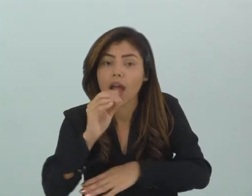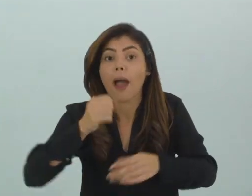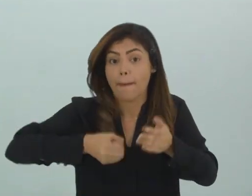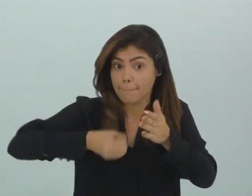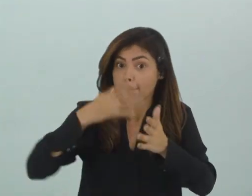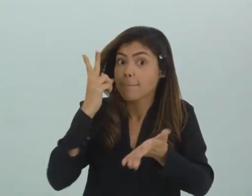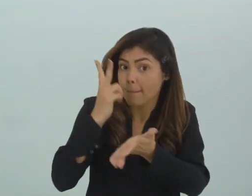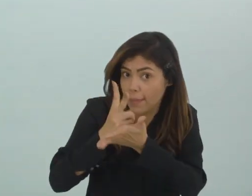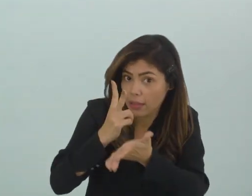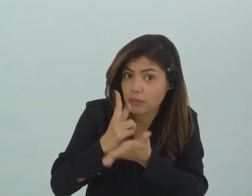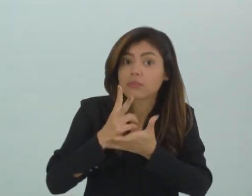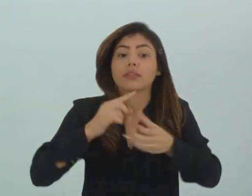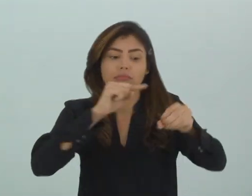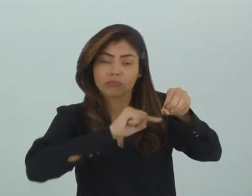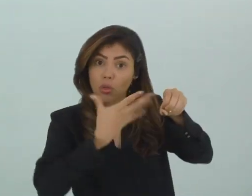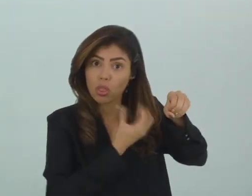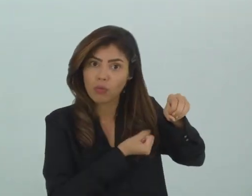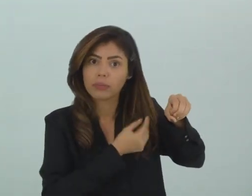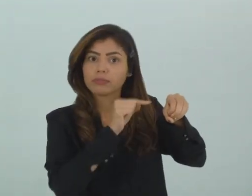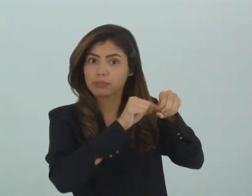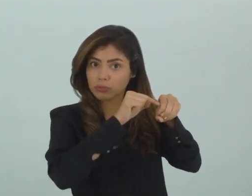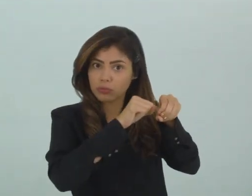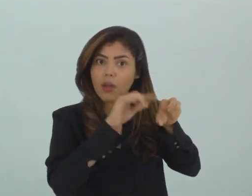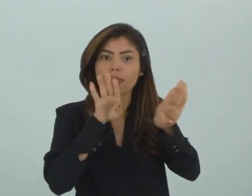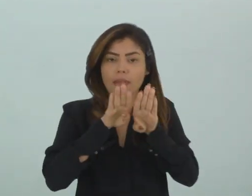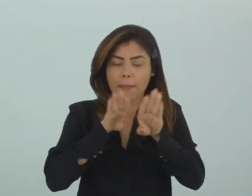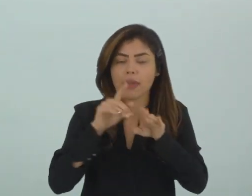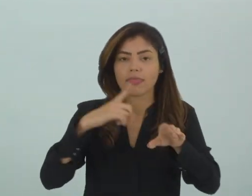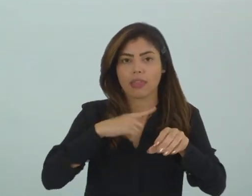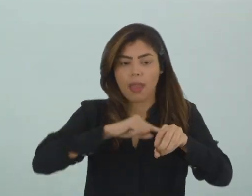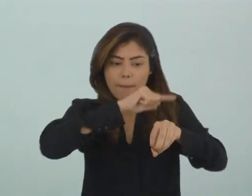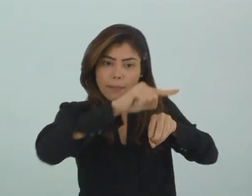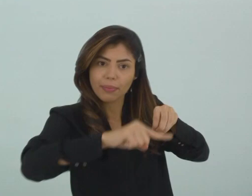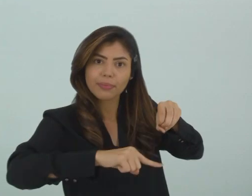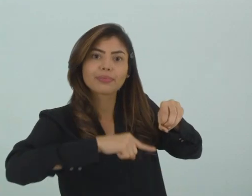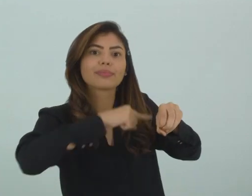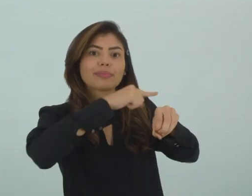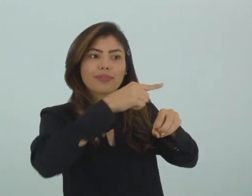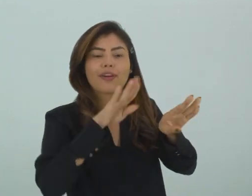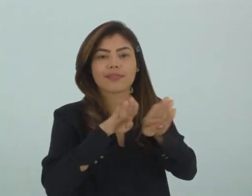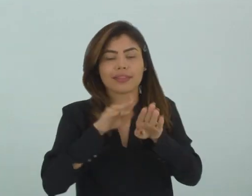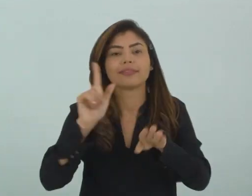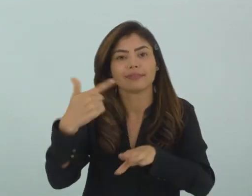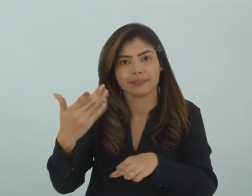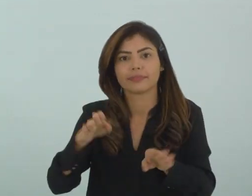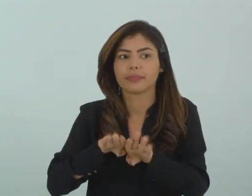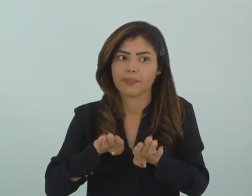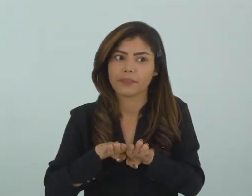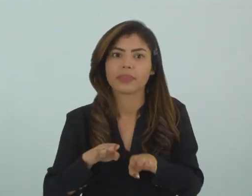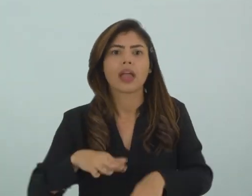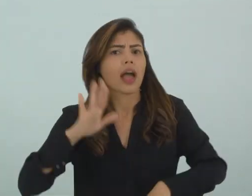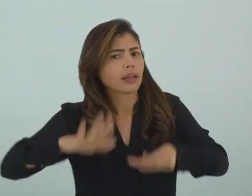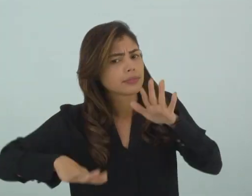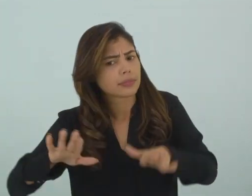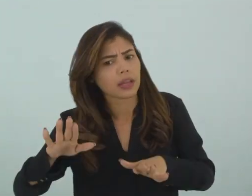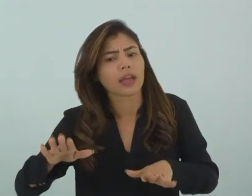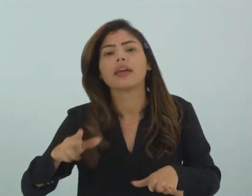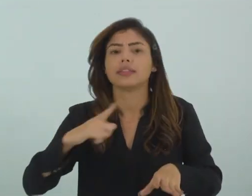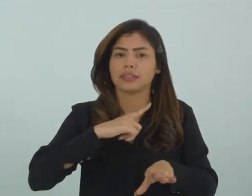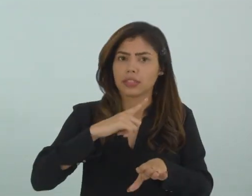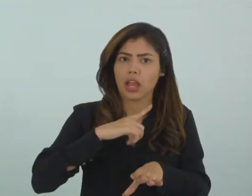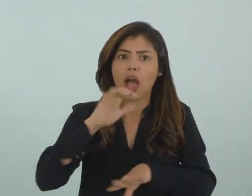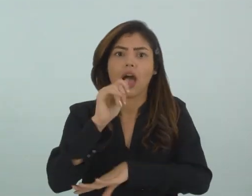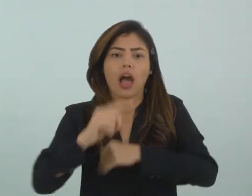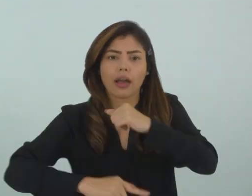é a mesma quantidade de elétrons nas camadas externas. Mas em alguns momentos, os átomos eles podem ganhar ou